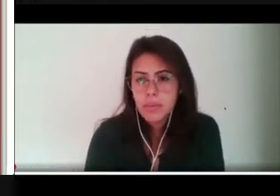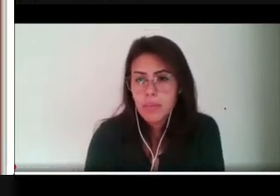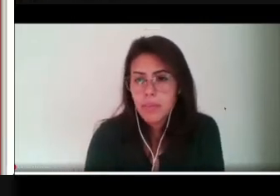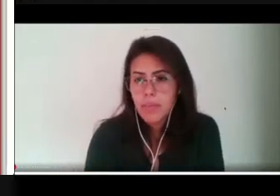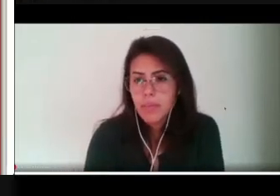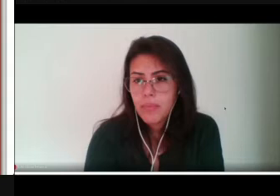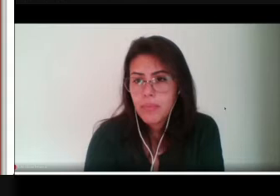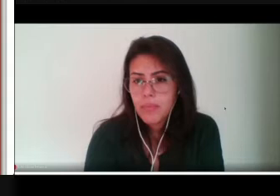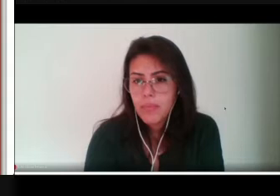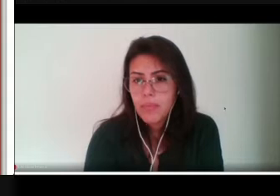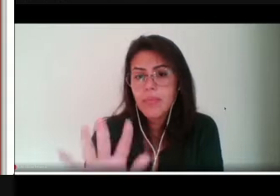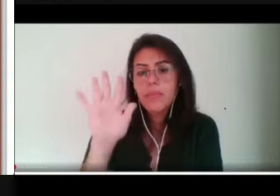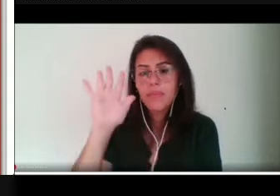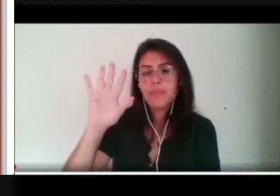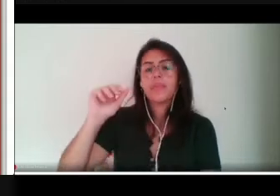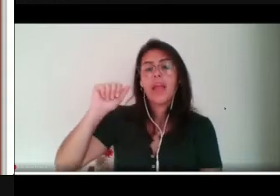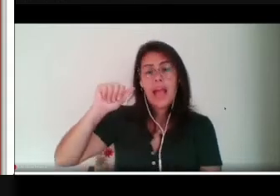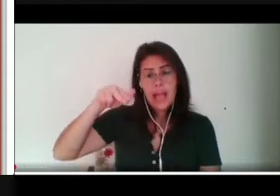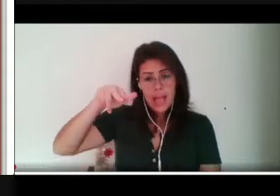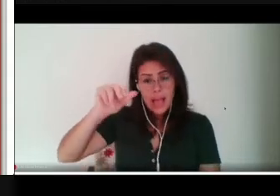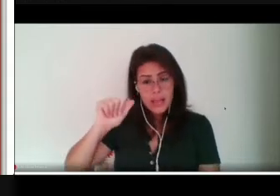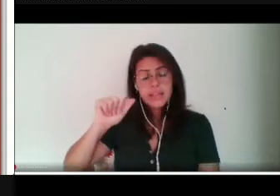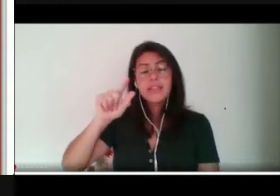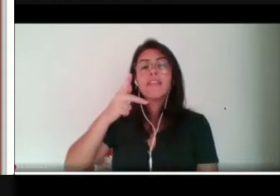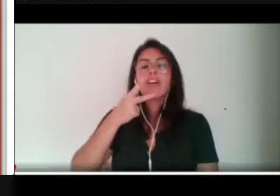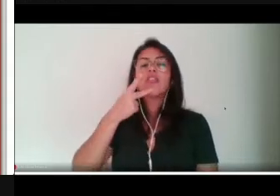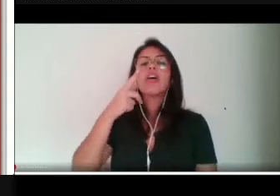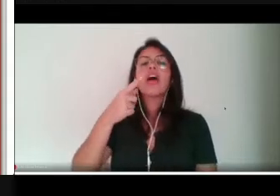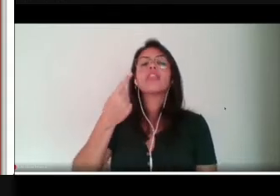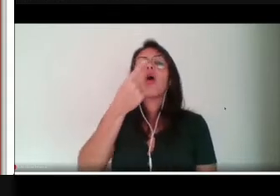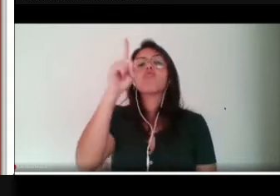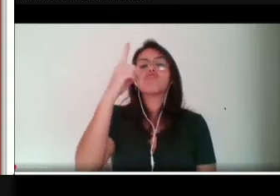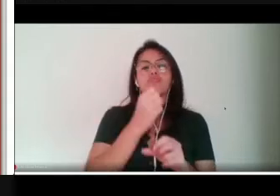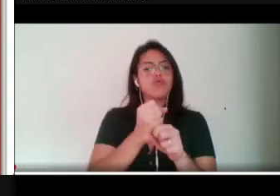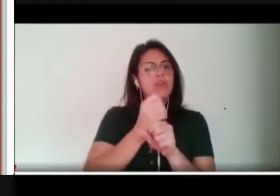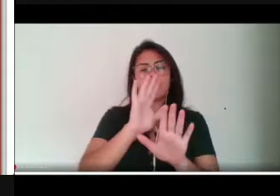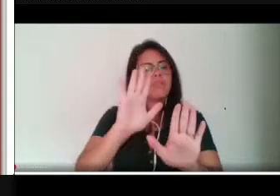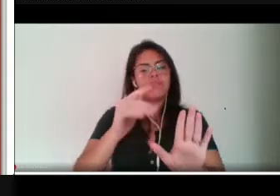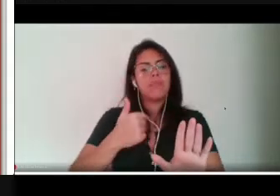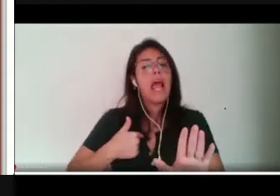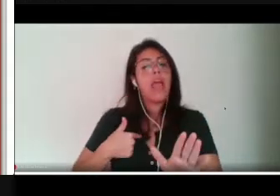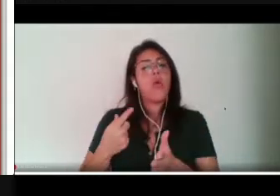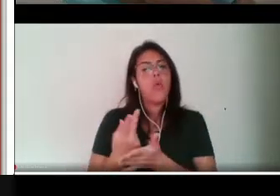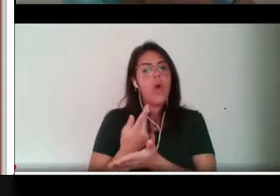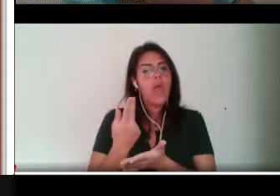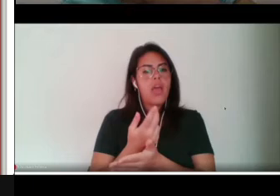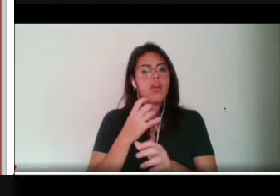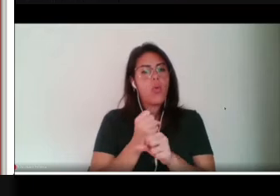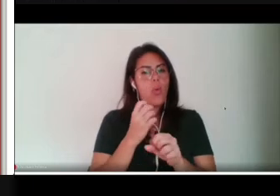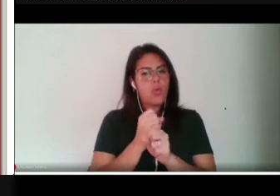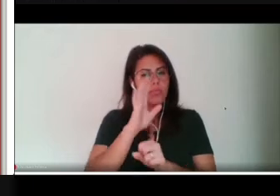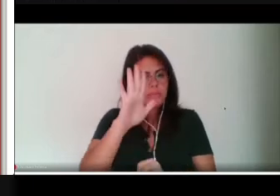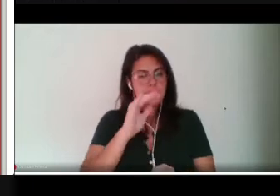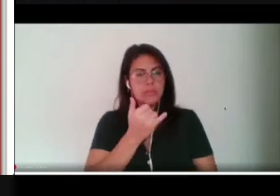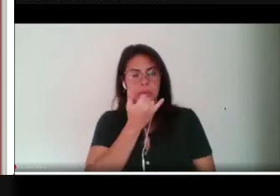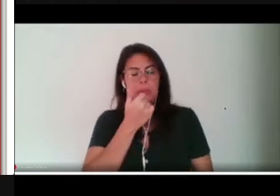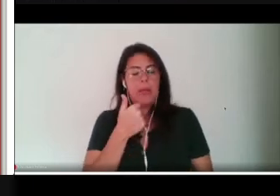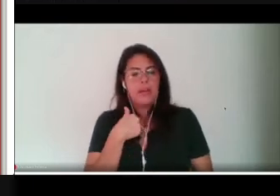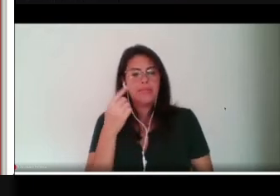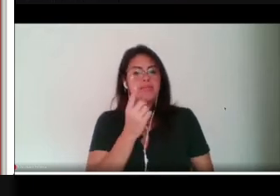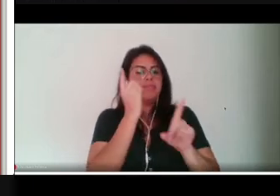Professora, era na última multiplicação, mas eu tinha errado conta aqui. Eu achei meu erro. Obrigada. Tá. Ô,